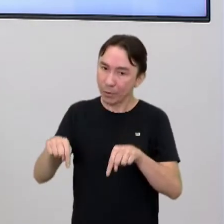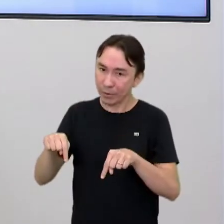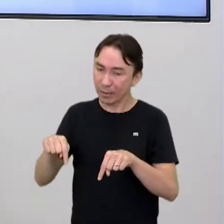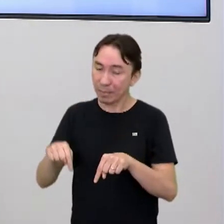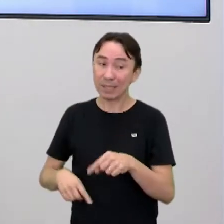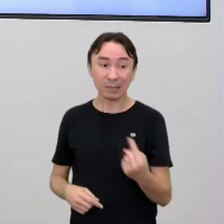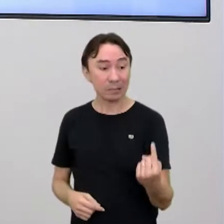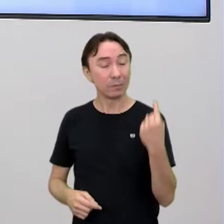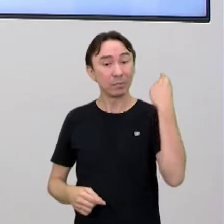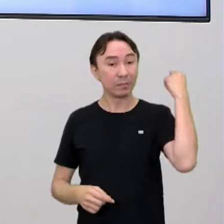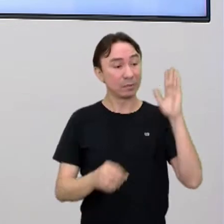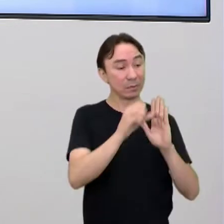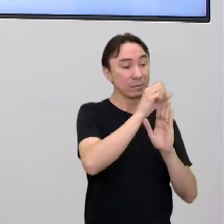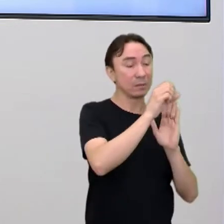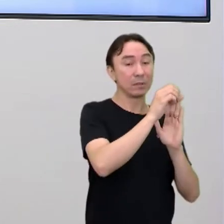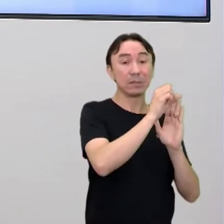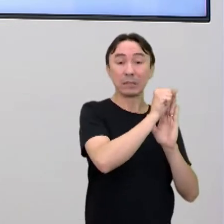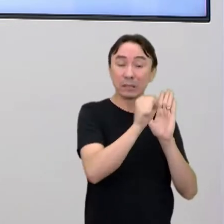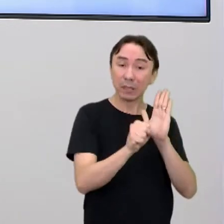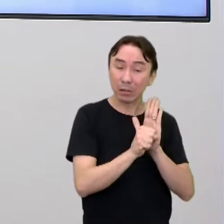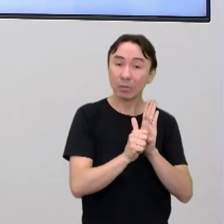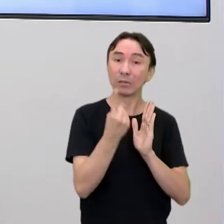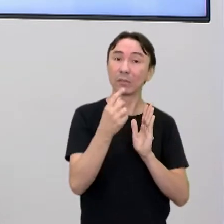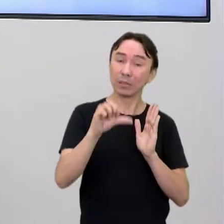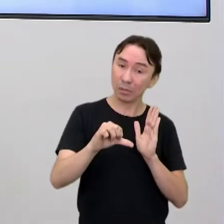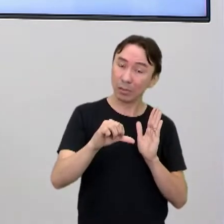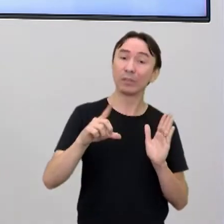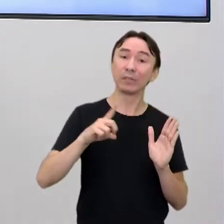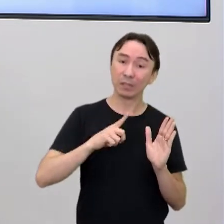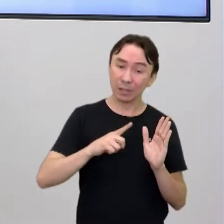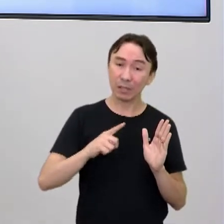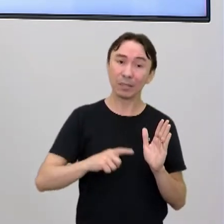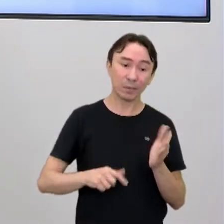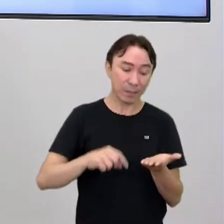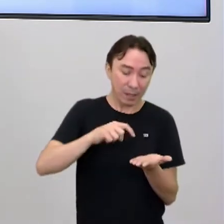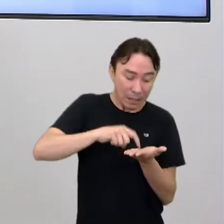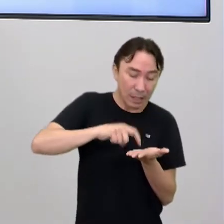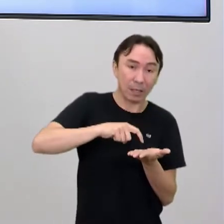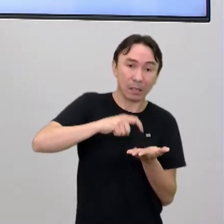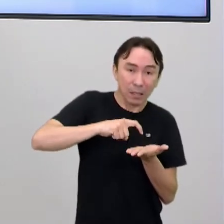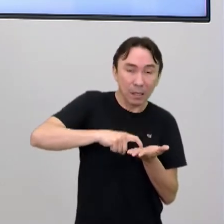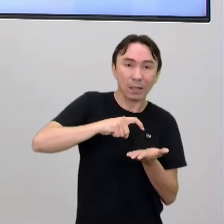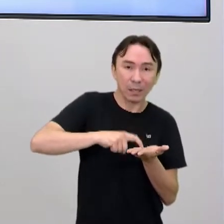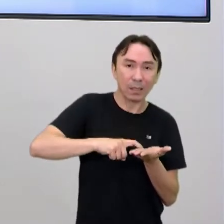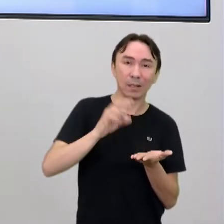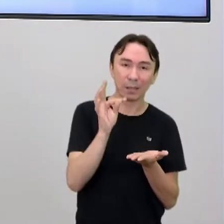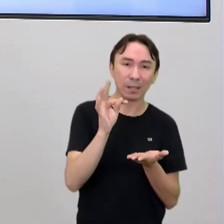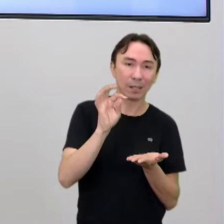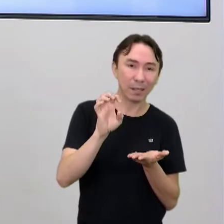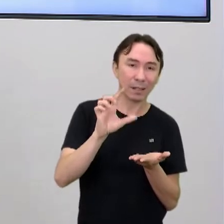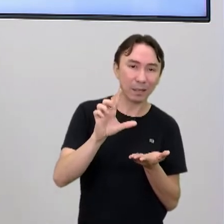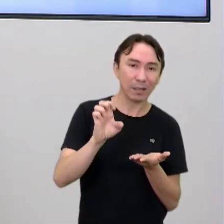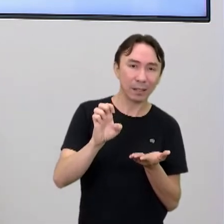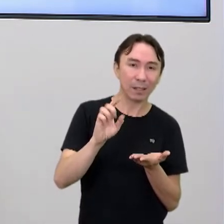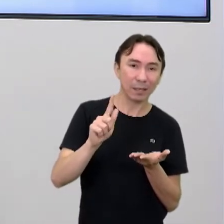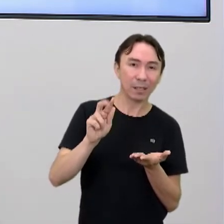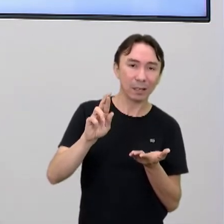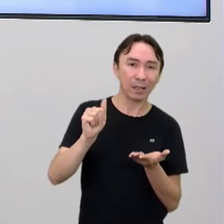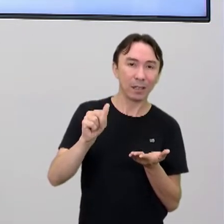o telégrafo, que possibilitou inclusive a comunicação via